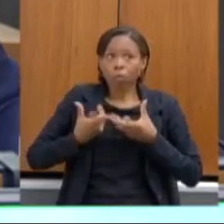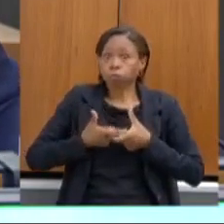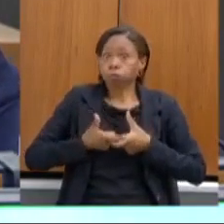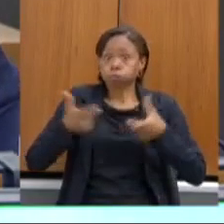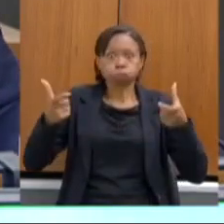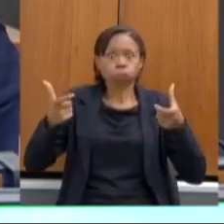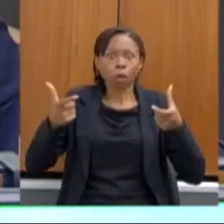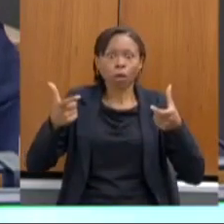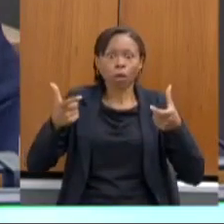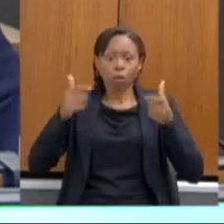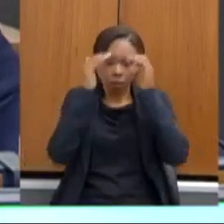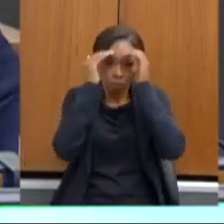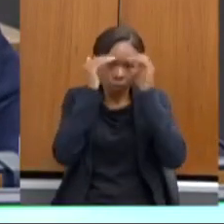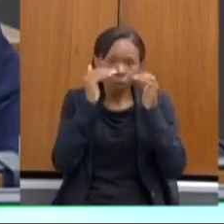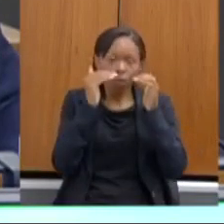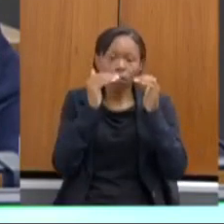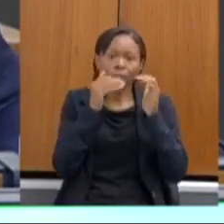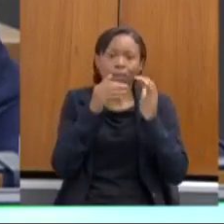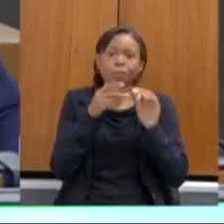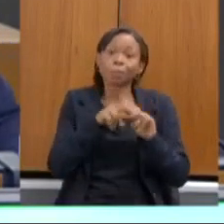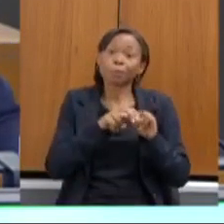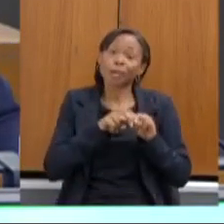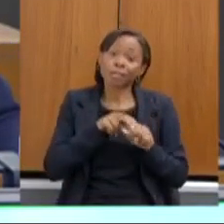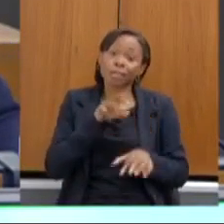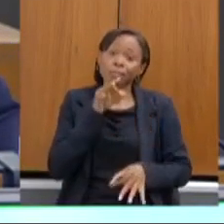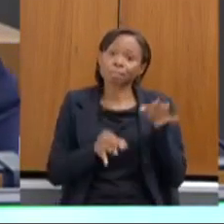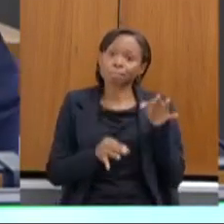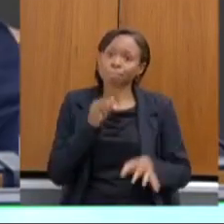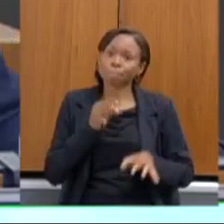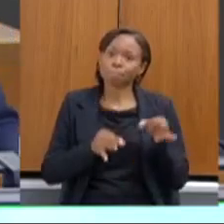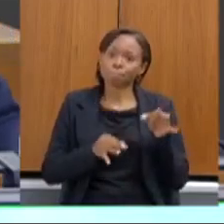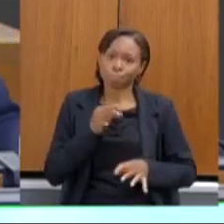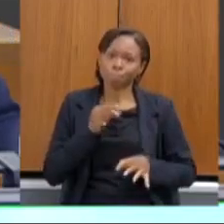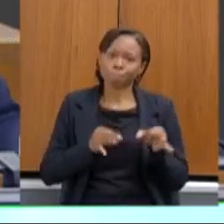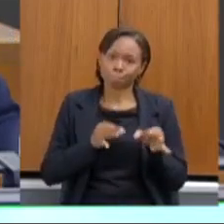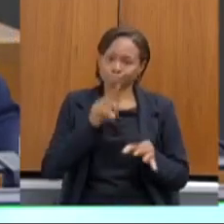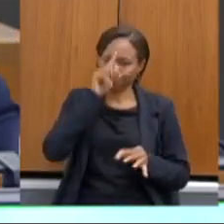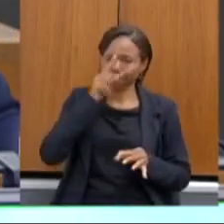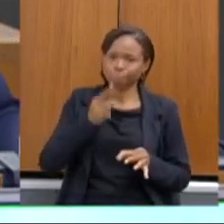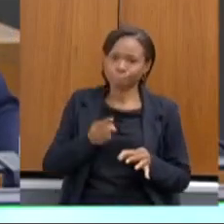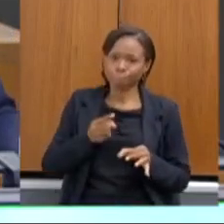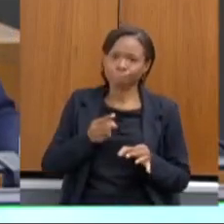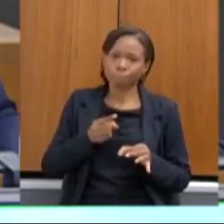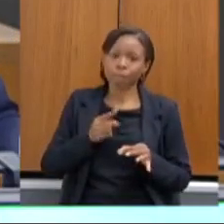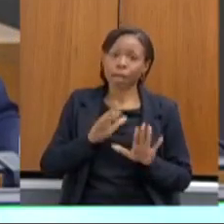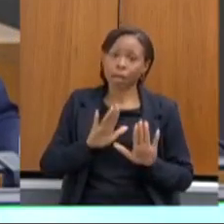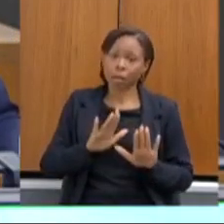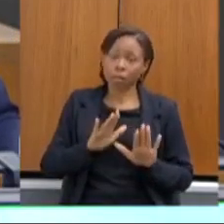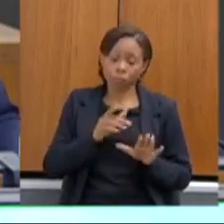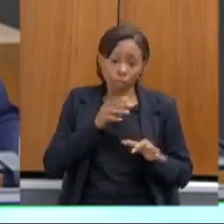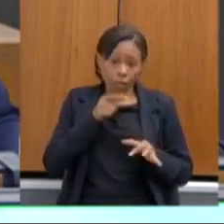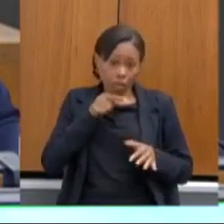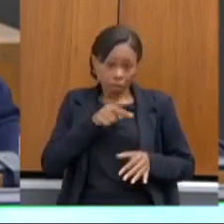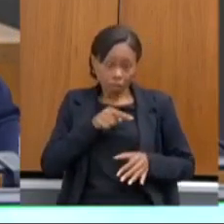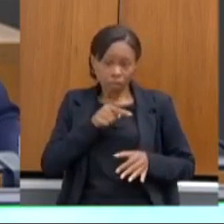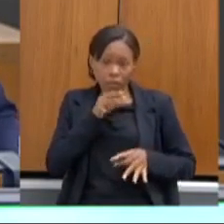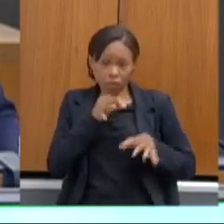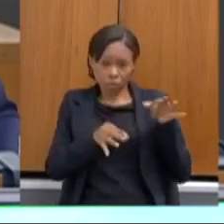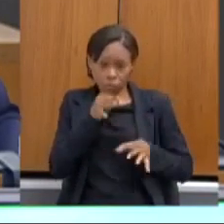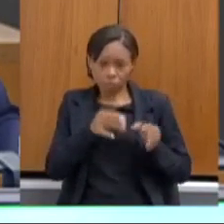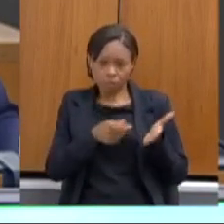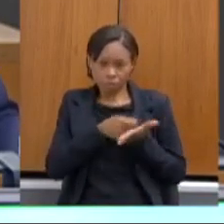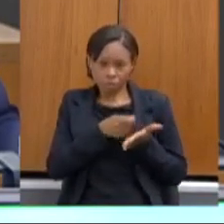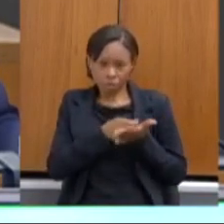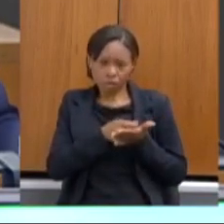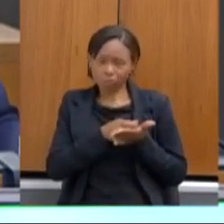e caiu essa obrigação judicial caiu e o mais interessante que depois que a obrigação judicial foi